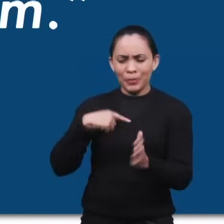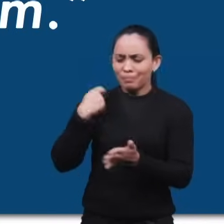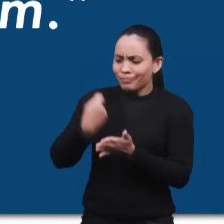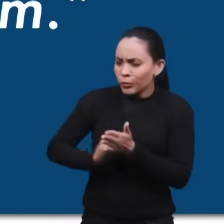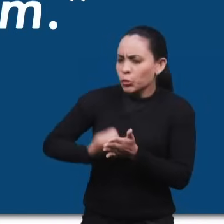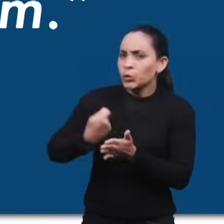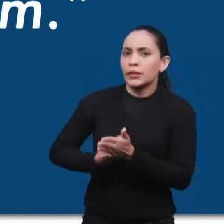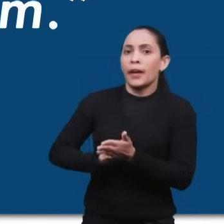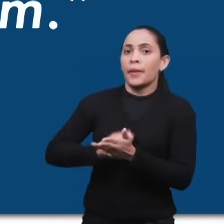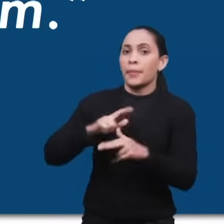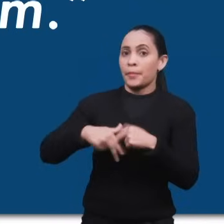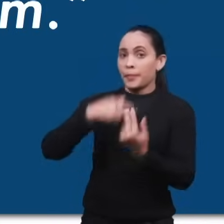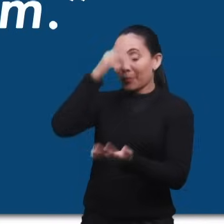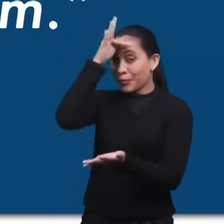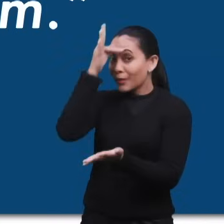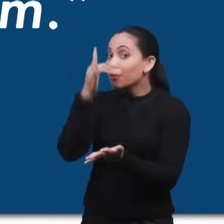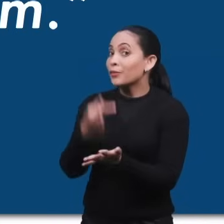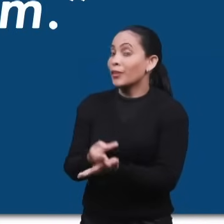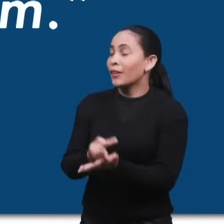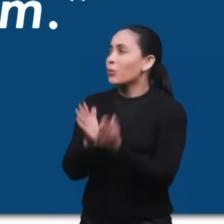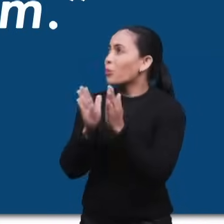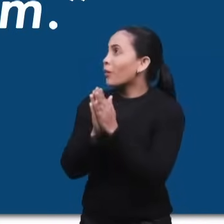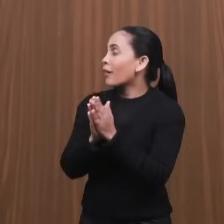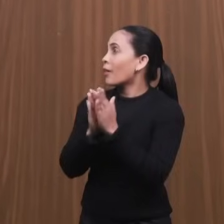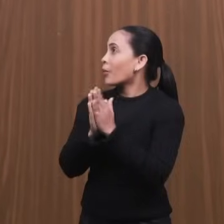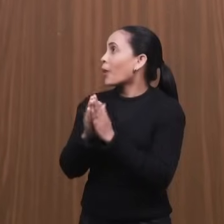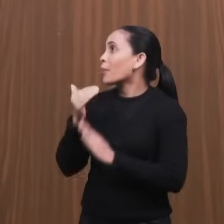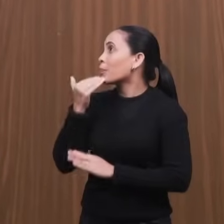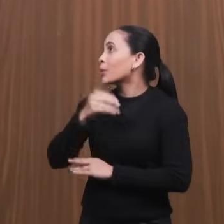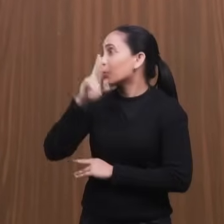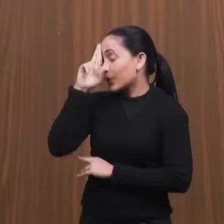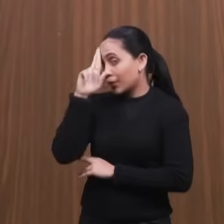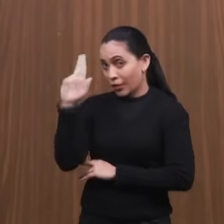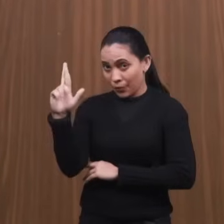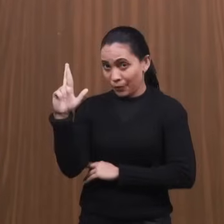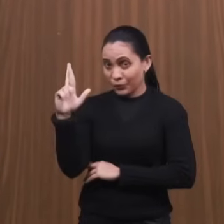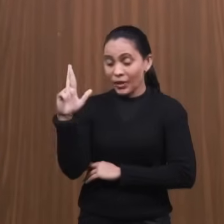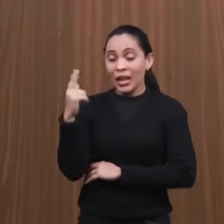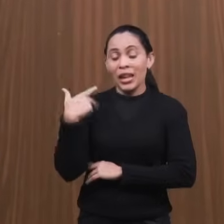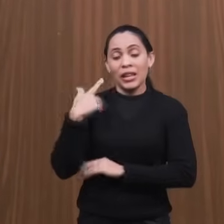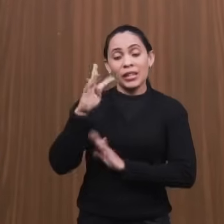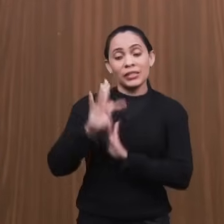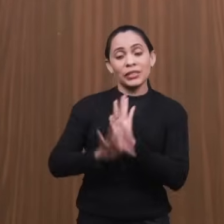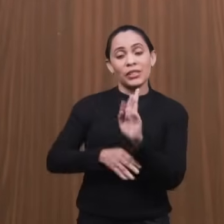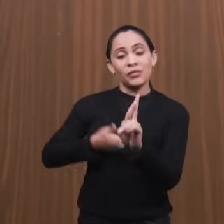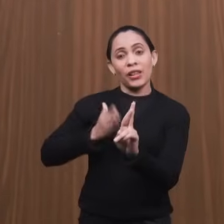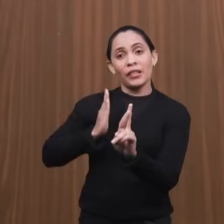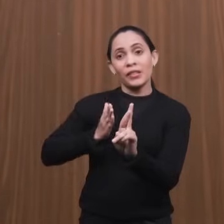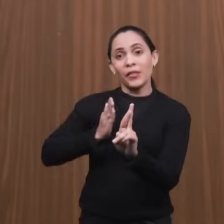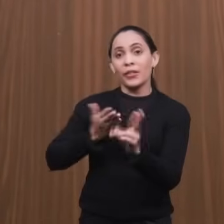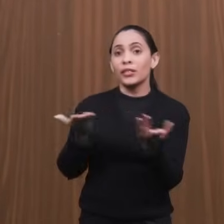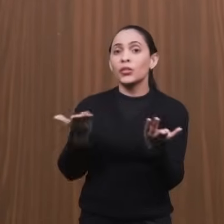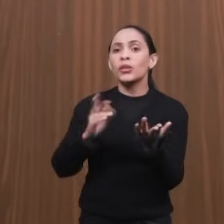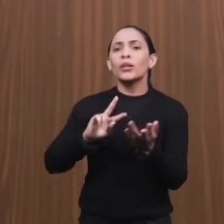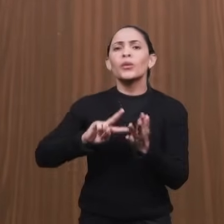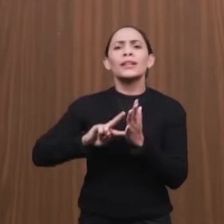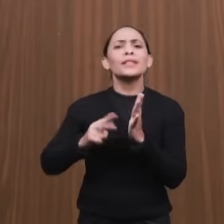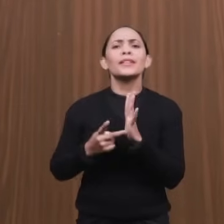seja, lutar pela fé. E quando este texto faz esta referência, o que